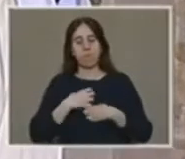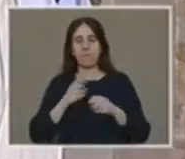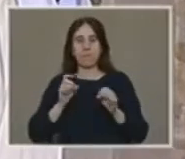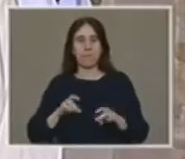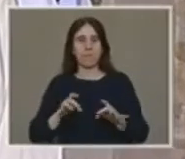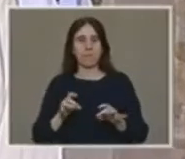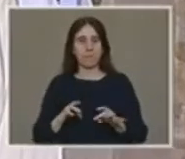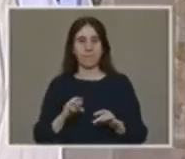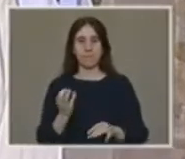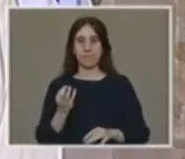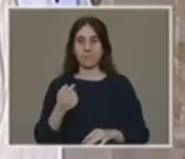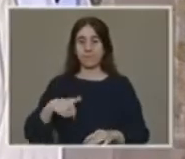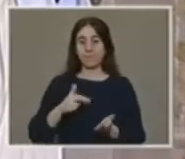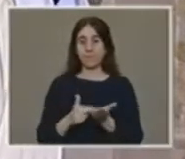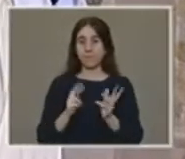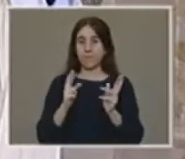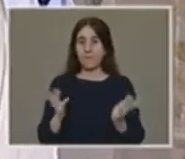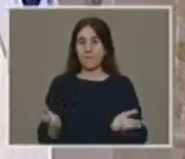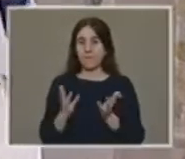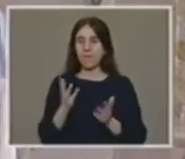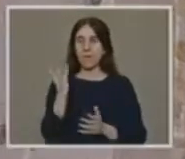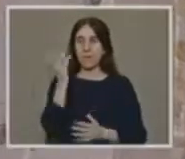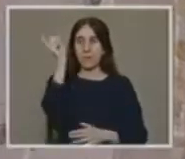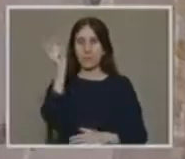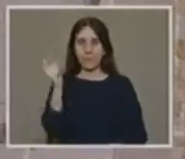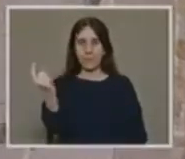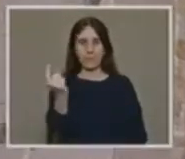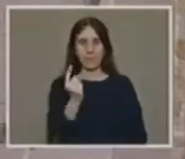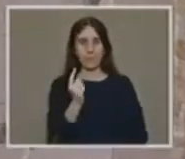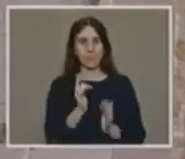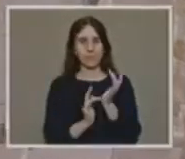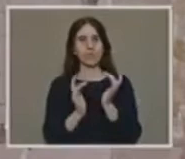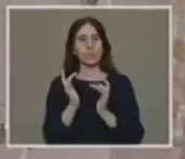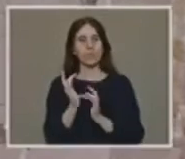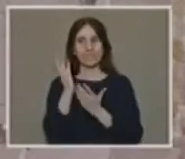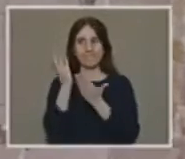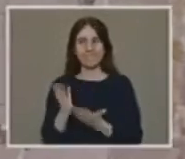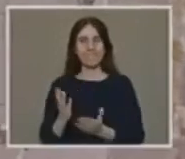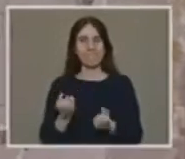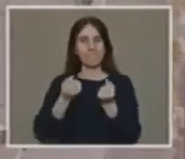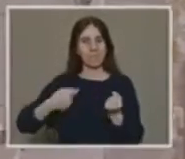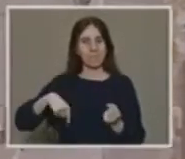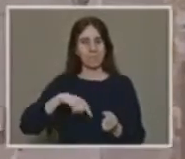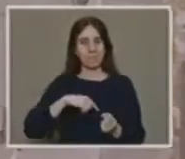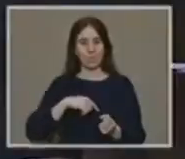perturbação, enquanto esperamos a vinda gloriosa de Jesus Cristo, nosso Salvador.